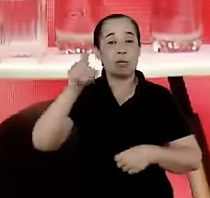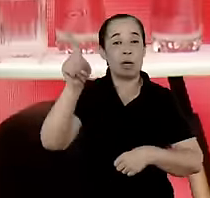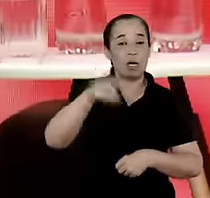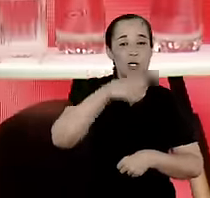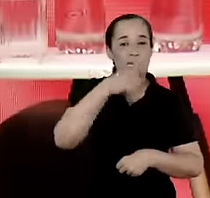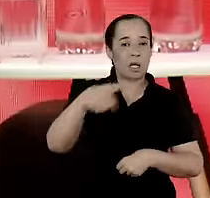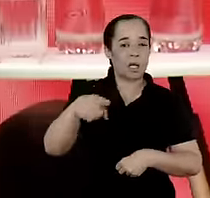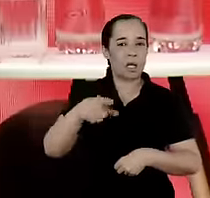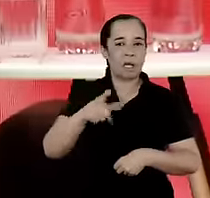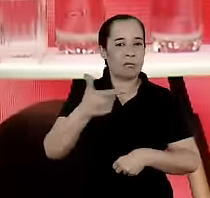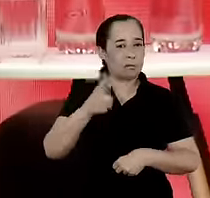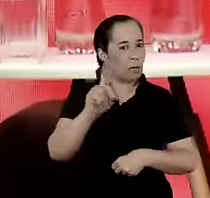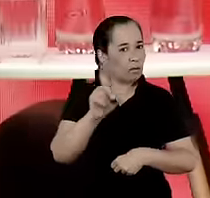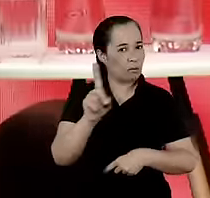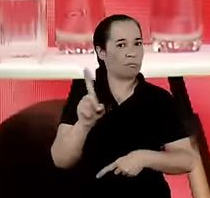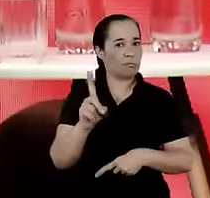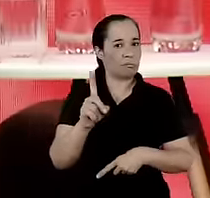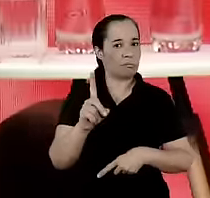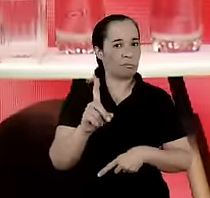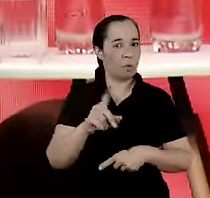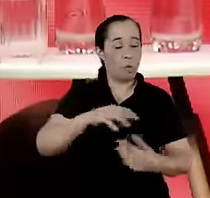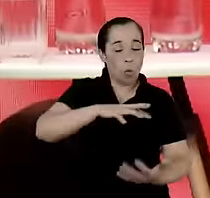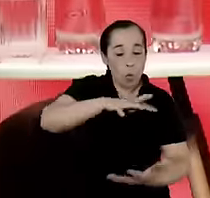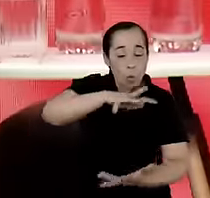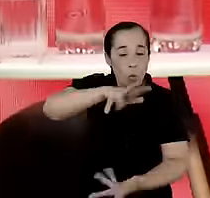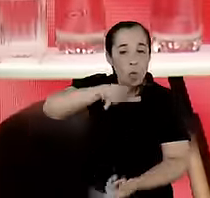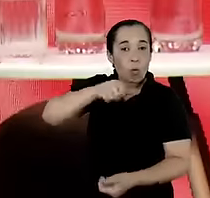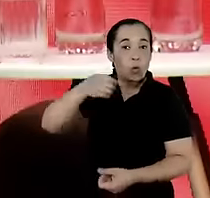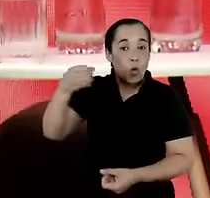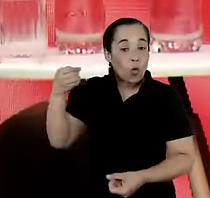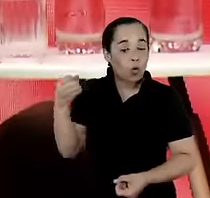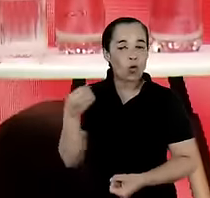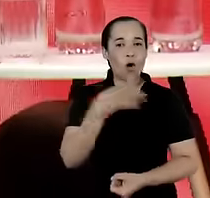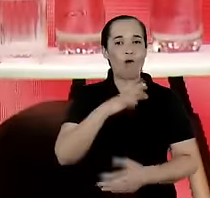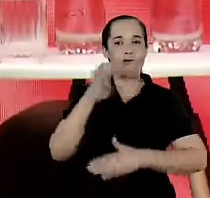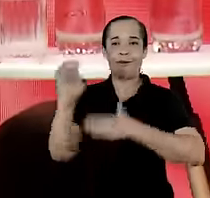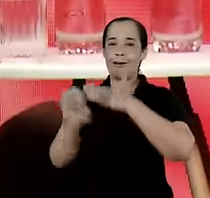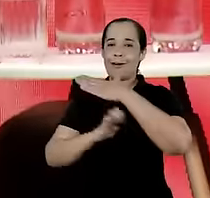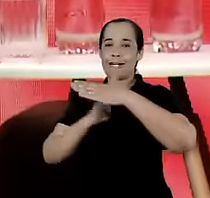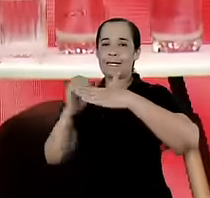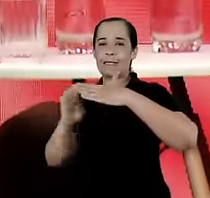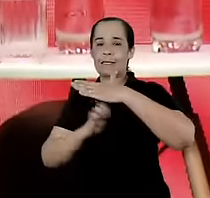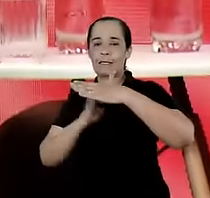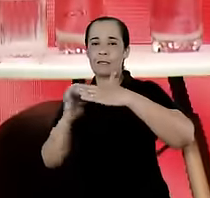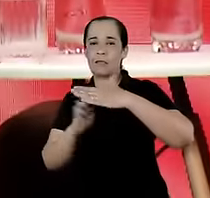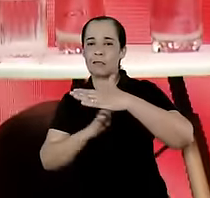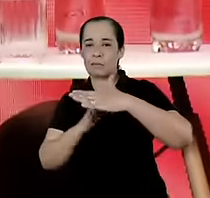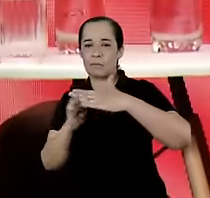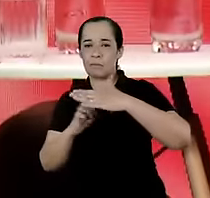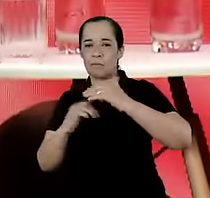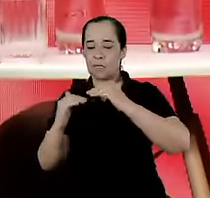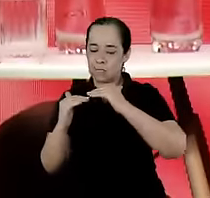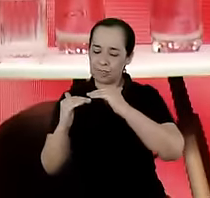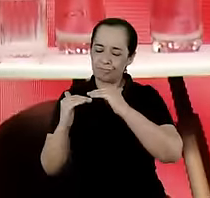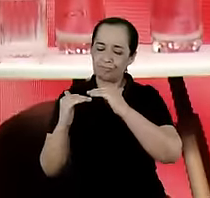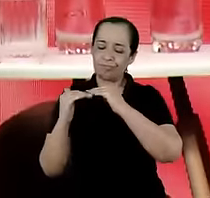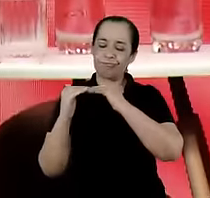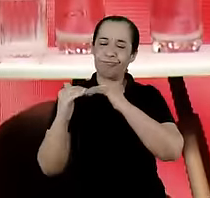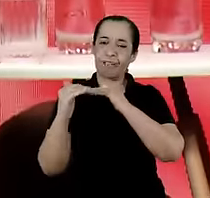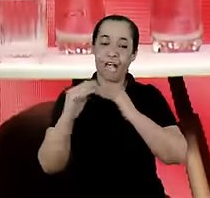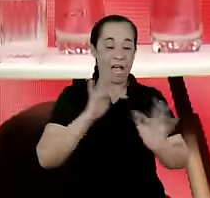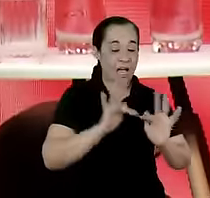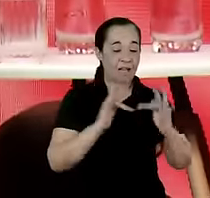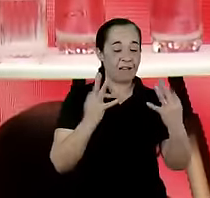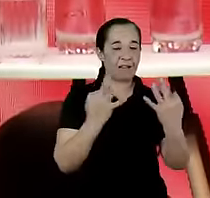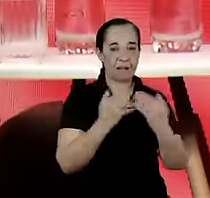tá a gente tá vivendo num mundo novo um mundo que as empresas estão bem desalavancado as famílias estão desalavancado o setor de